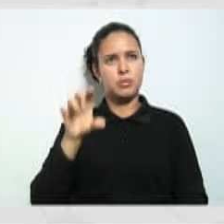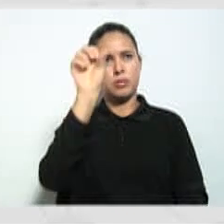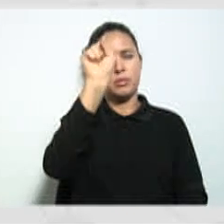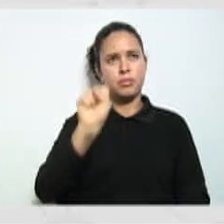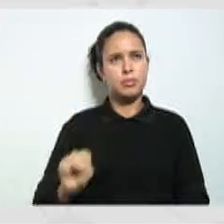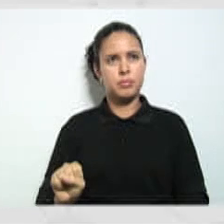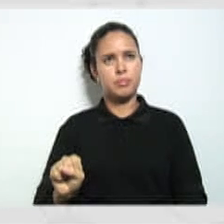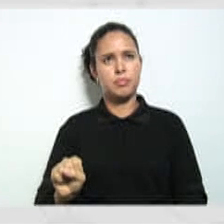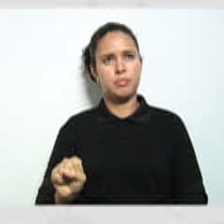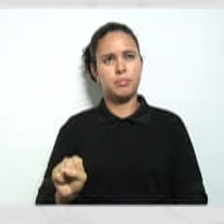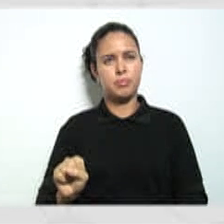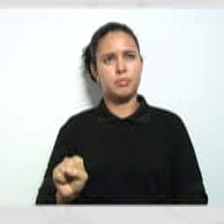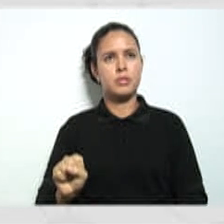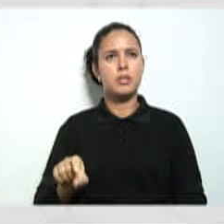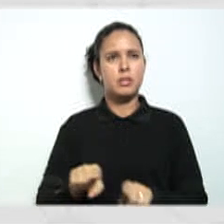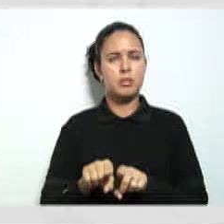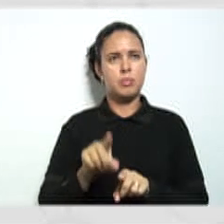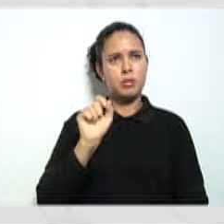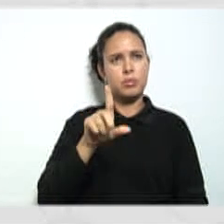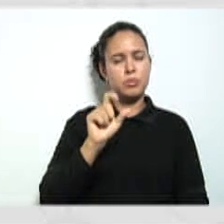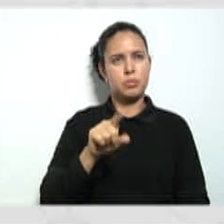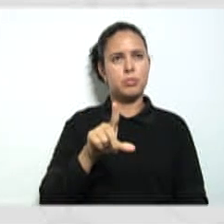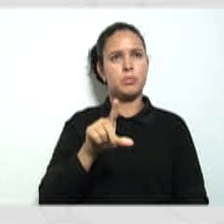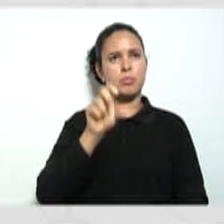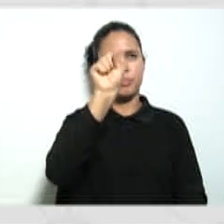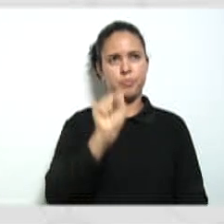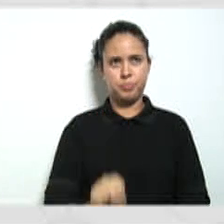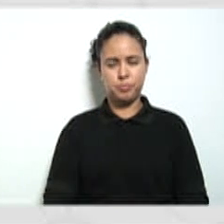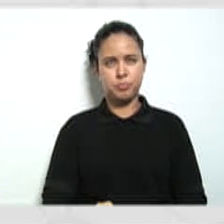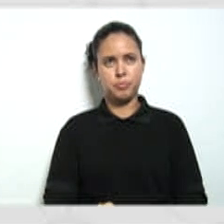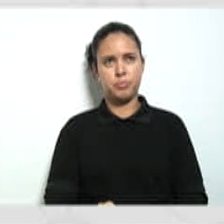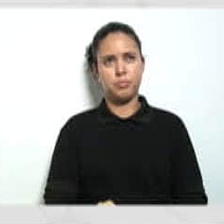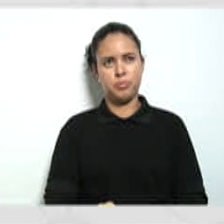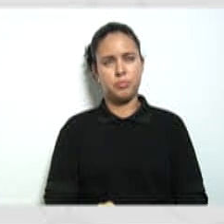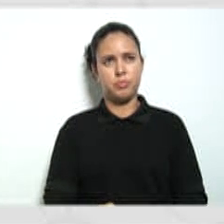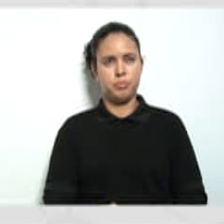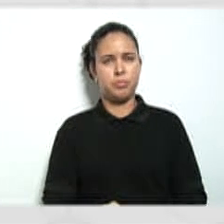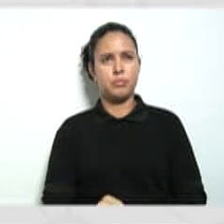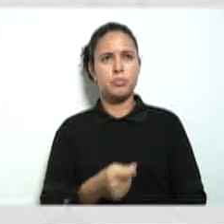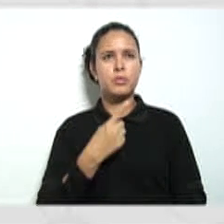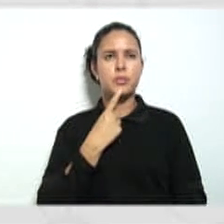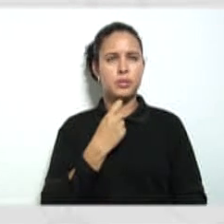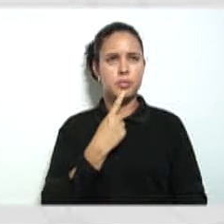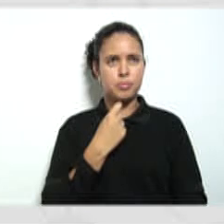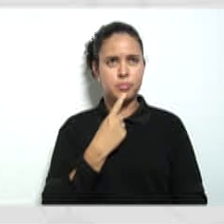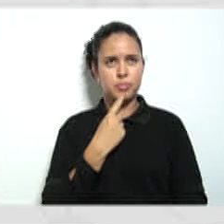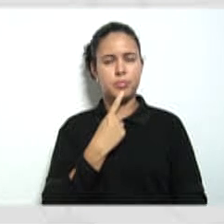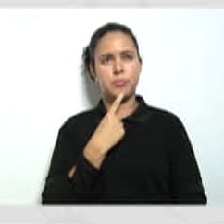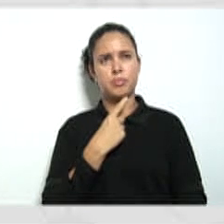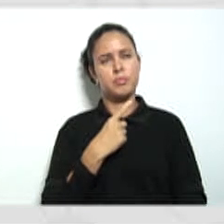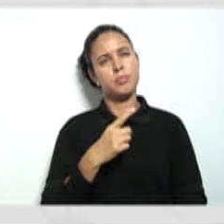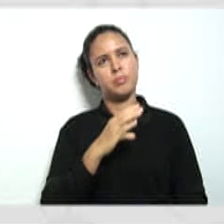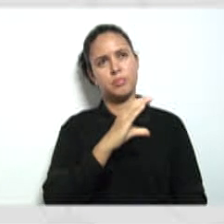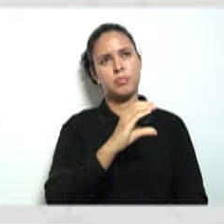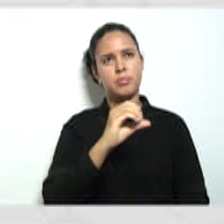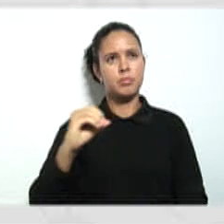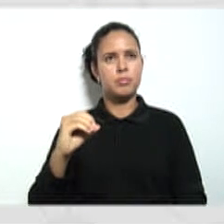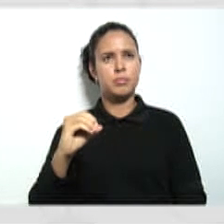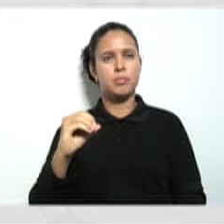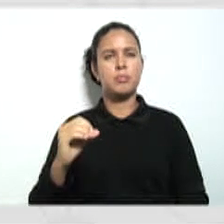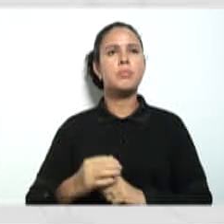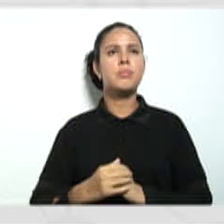sudeste, e nesse azul mais claro, um pouco esverdeado, nós temos a região sul. Aqui de vermelho temos ainda a região centro-oeste. O que nós falamos até agora é que na